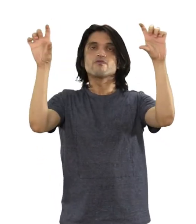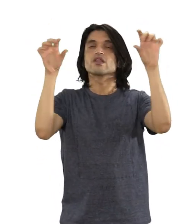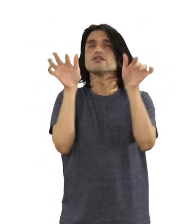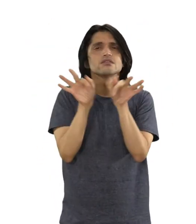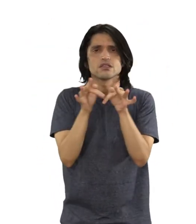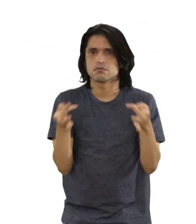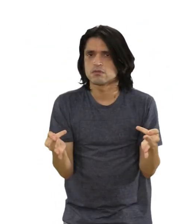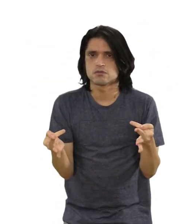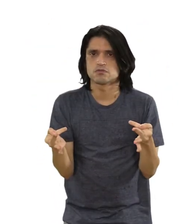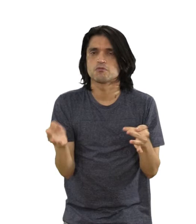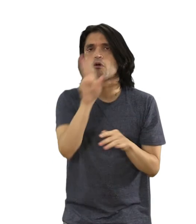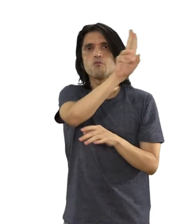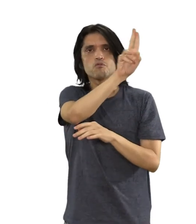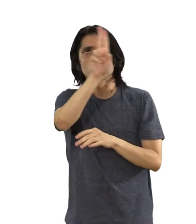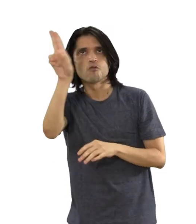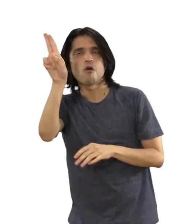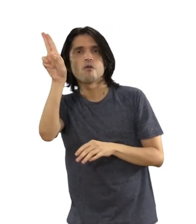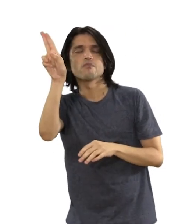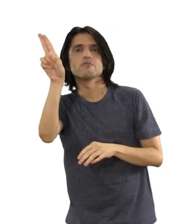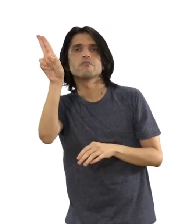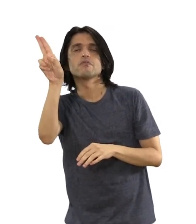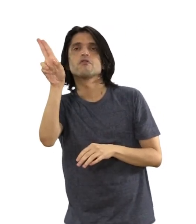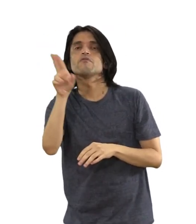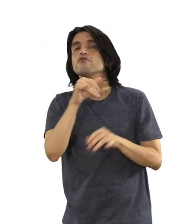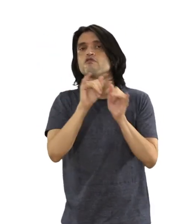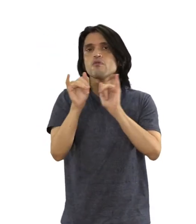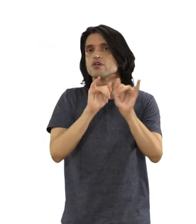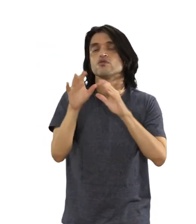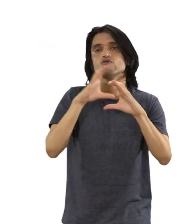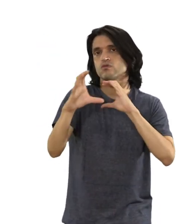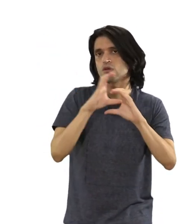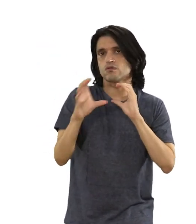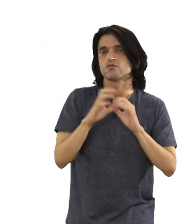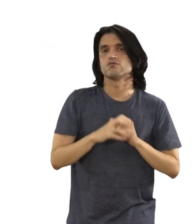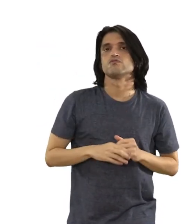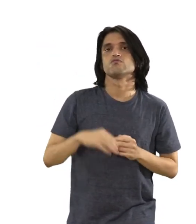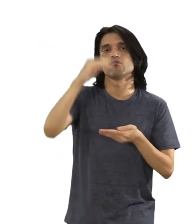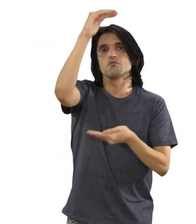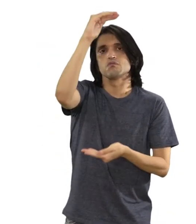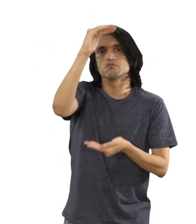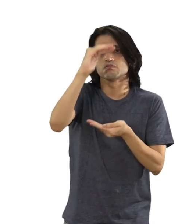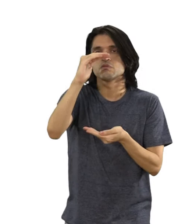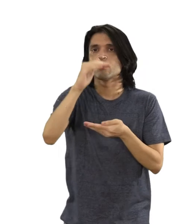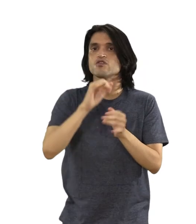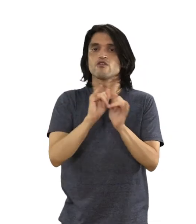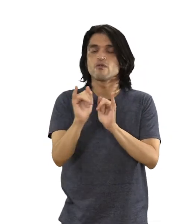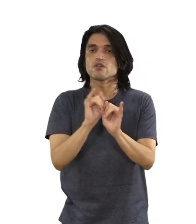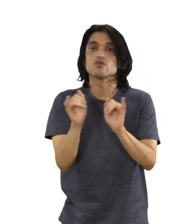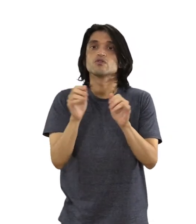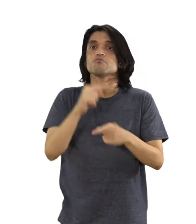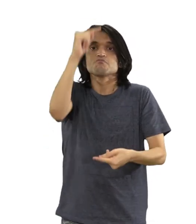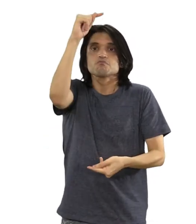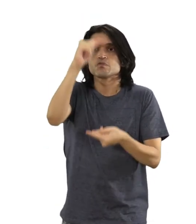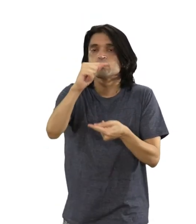e informação para contato. A introdução deve ser curta, cerca de 3 sentenças em um